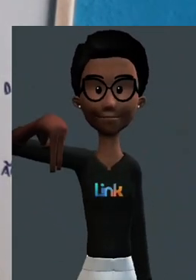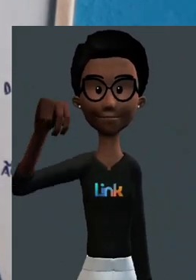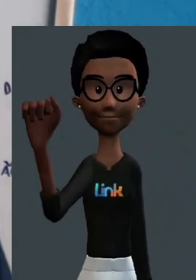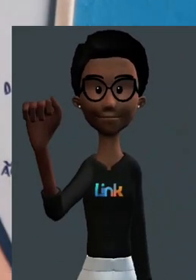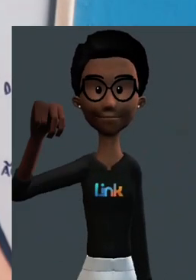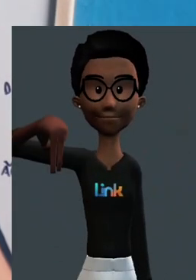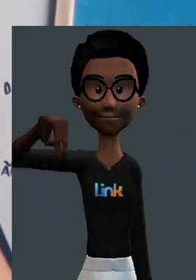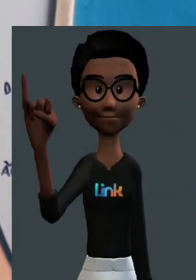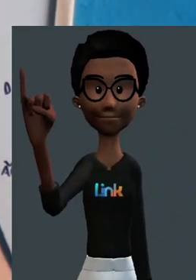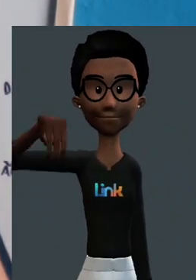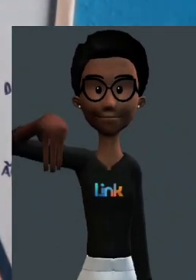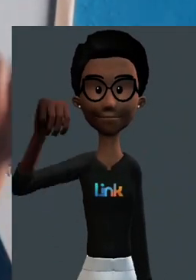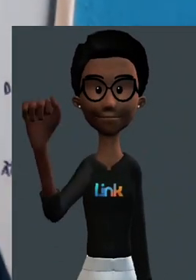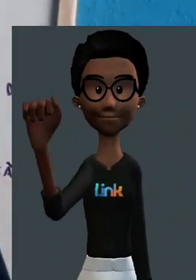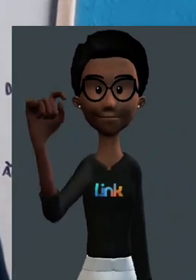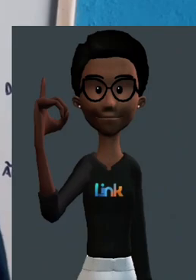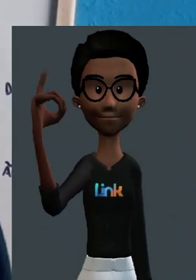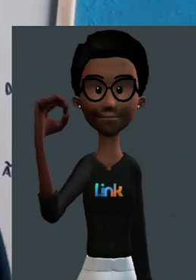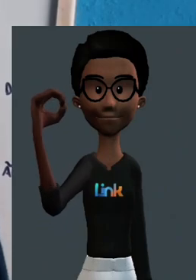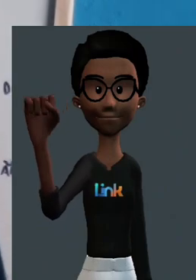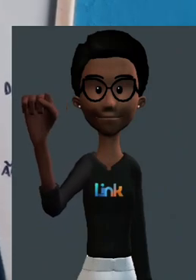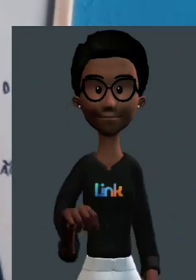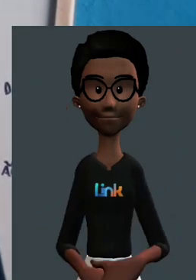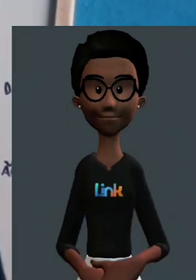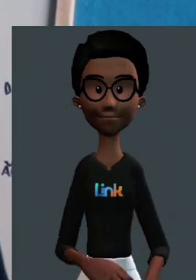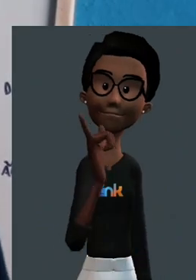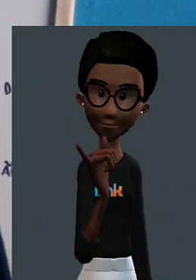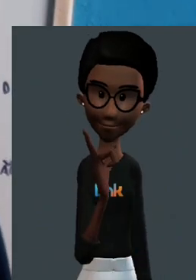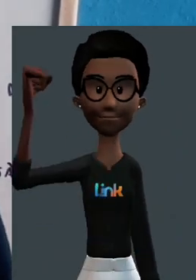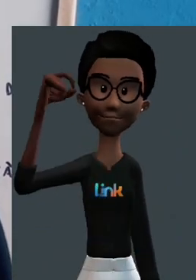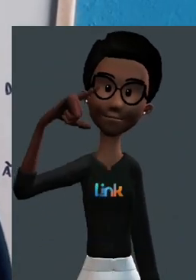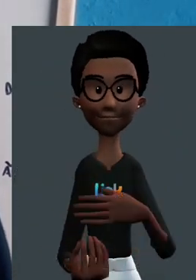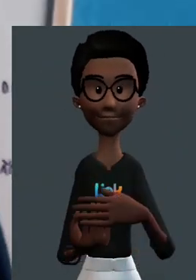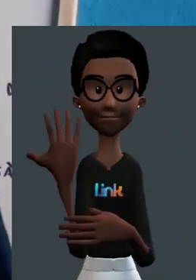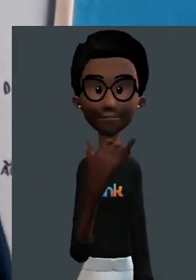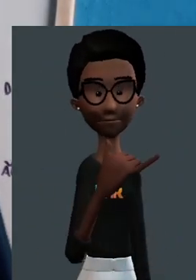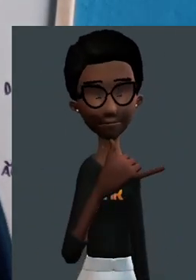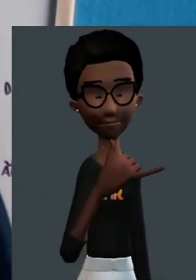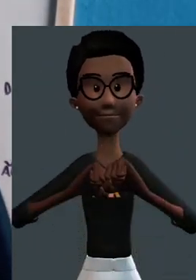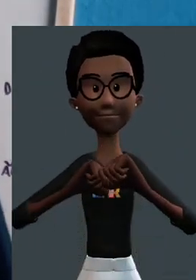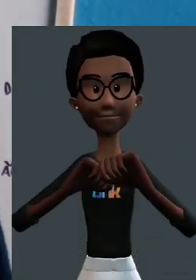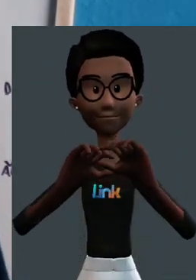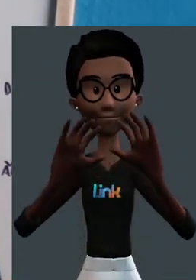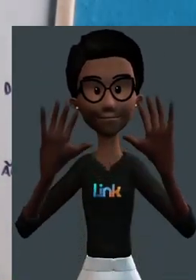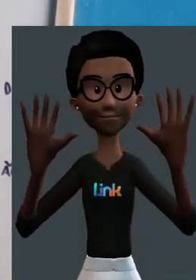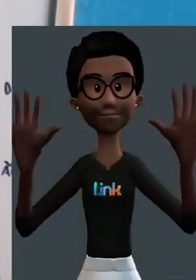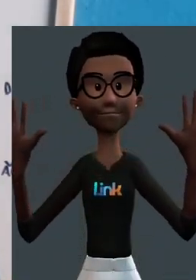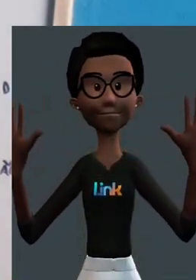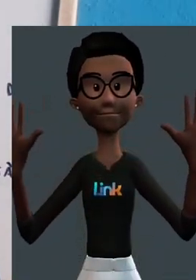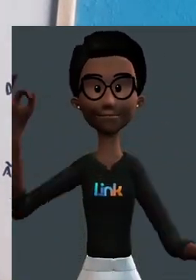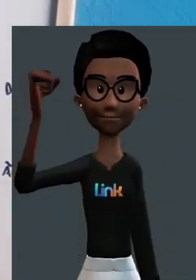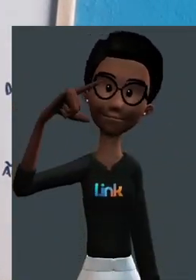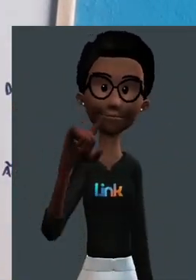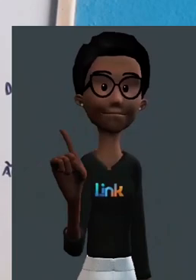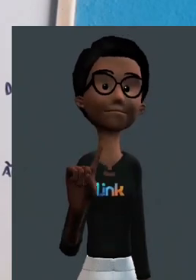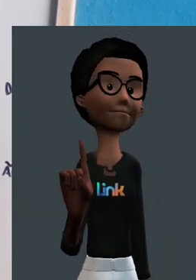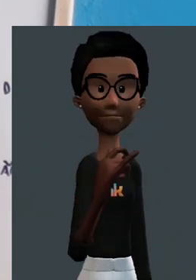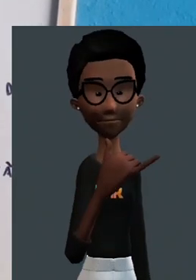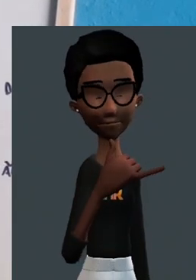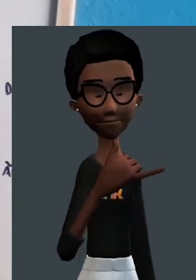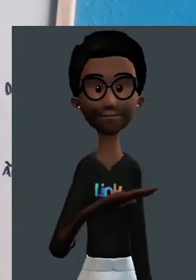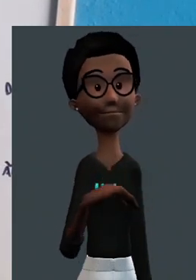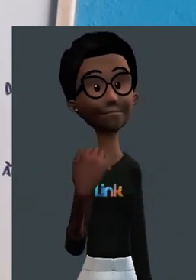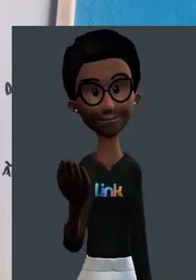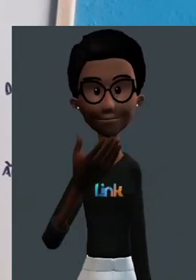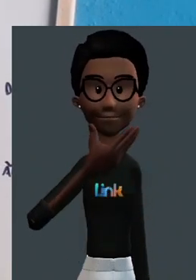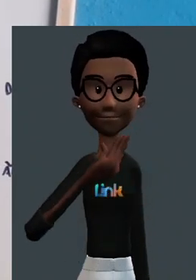a seres inanimados. No exemplo, o sol nasceu triste. O sol não tem a capacidade de ficar triste